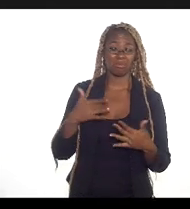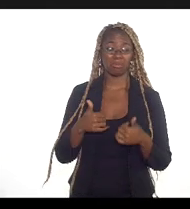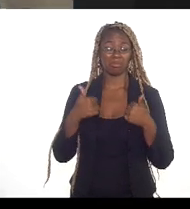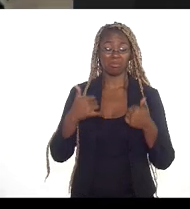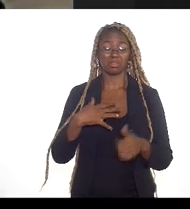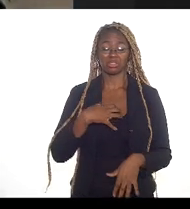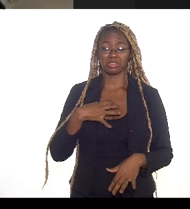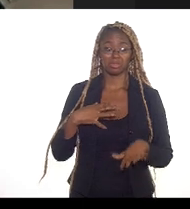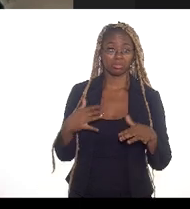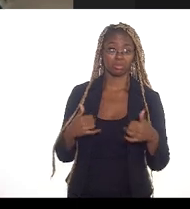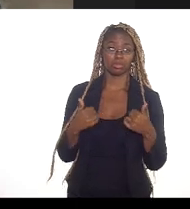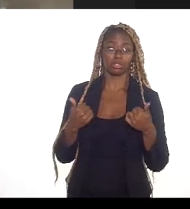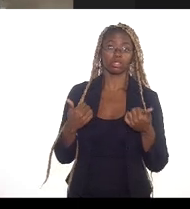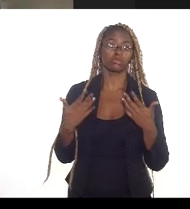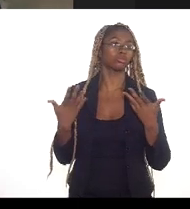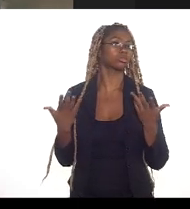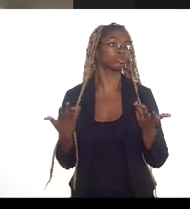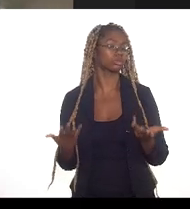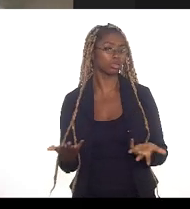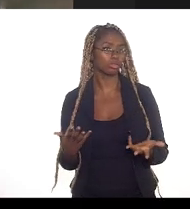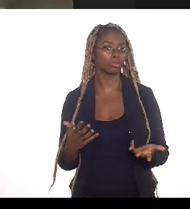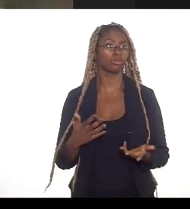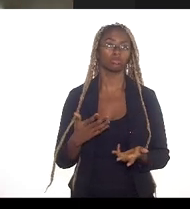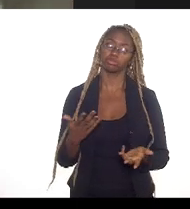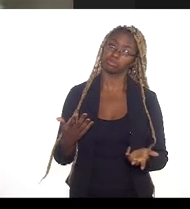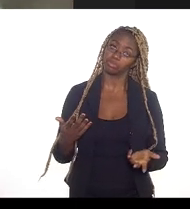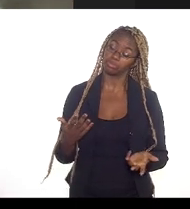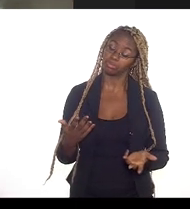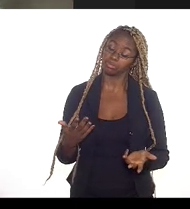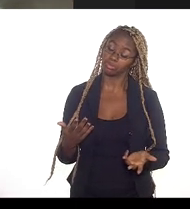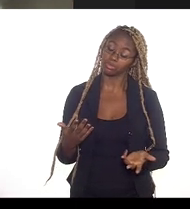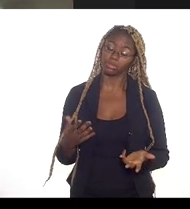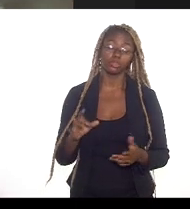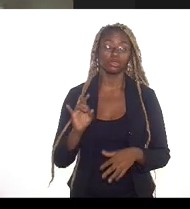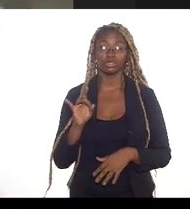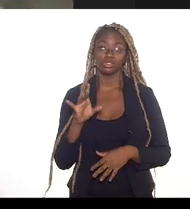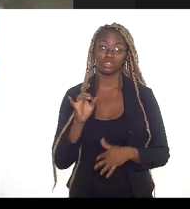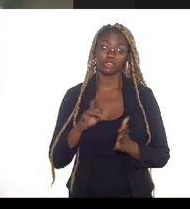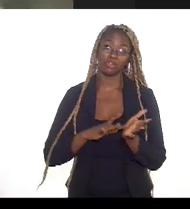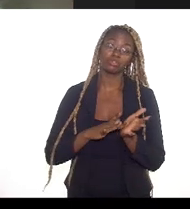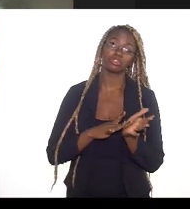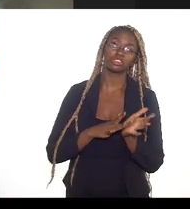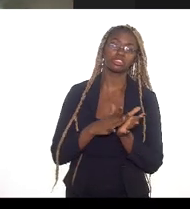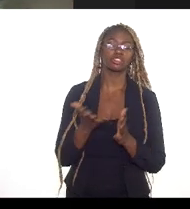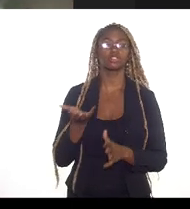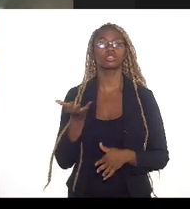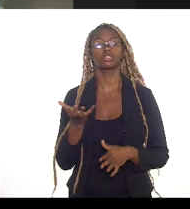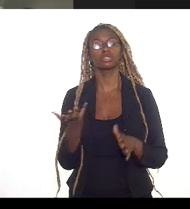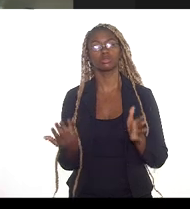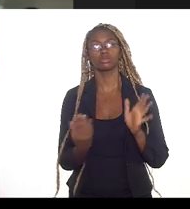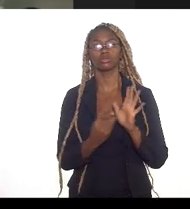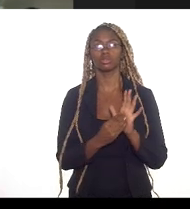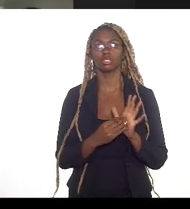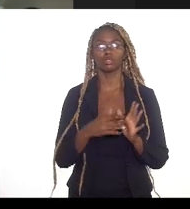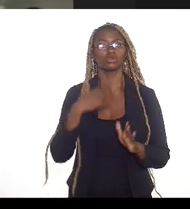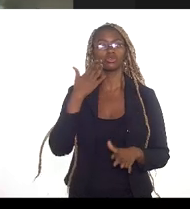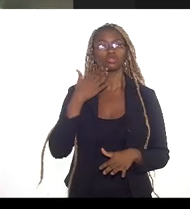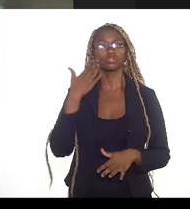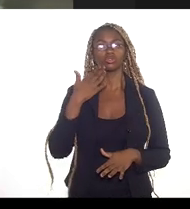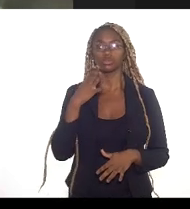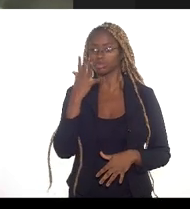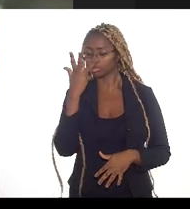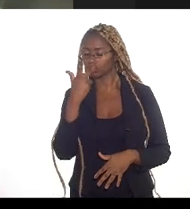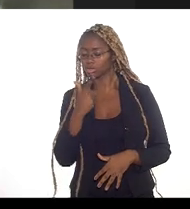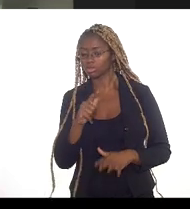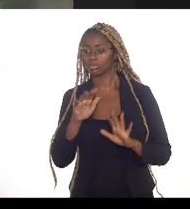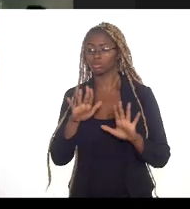do bem-estar. Então, é mais uma pegadinha que querem botar fazendo um discurso bonito, mas a